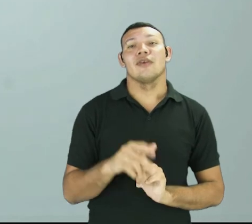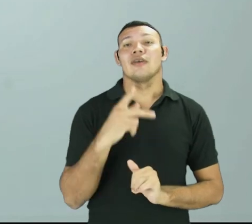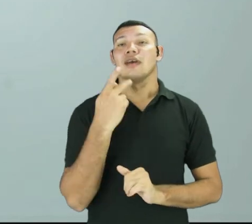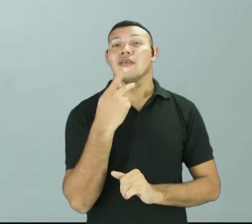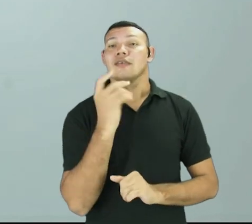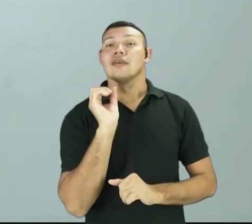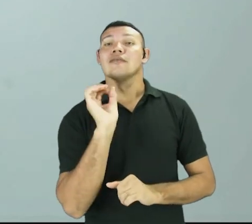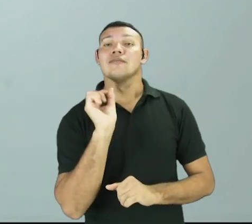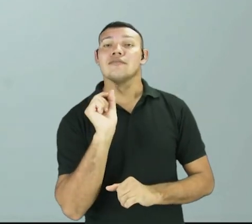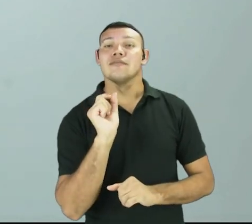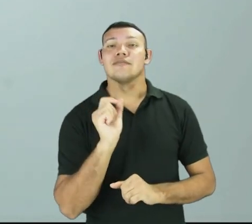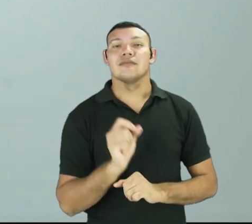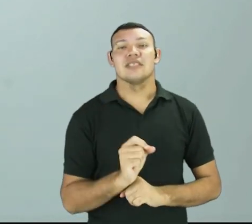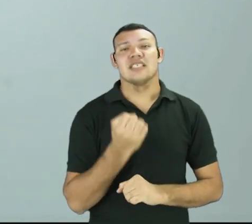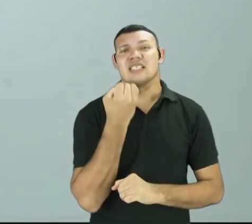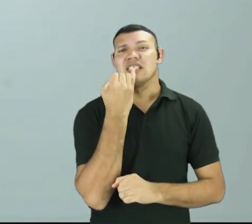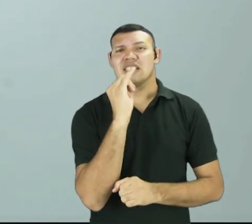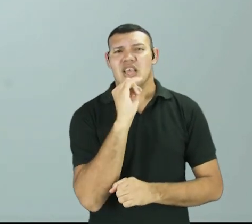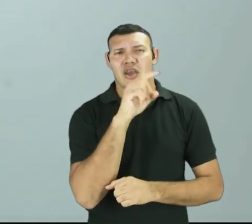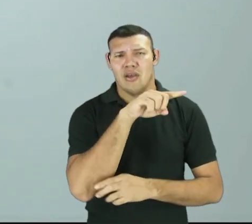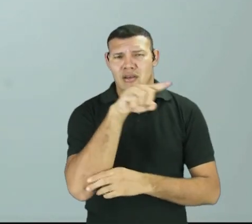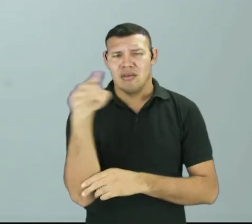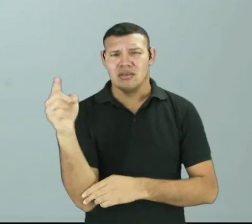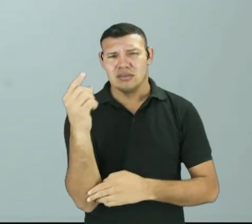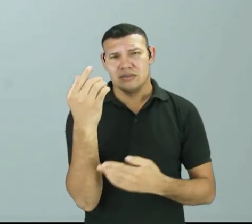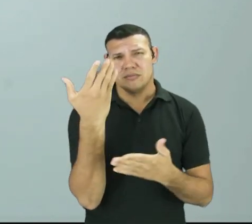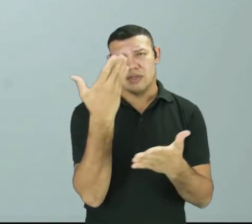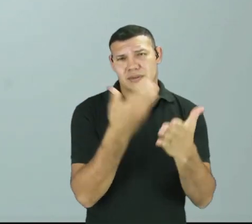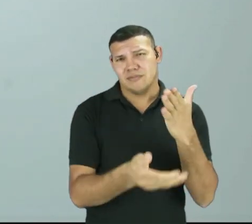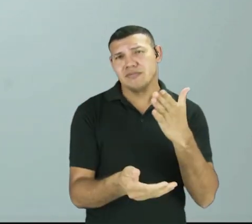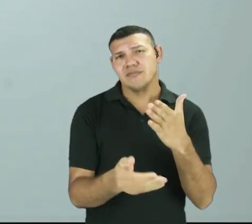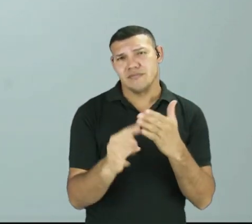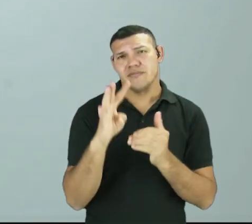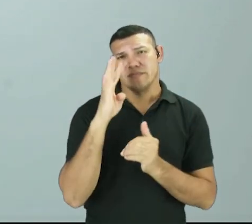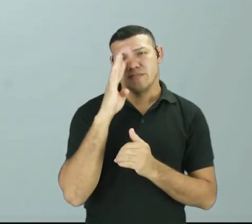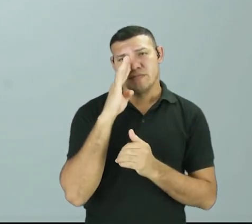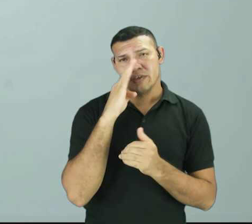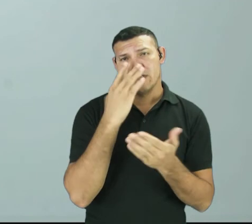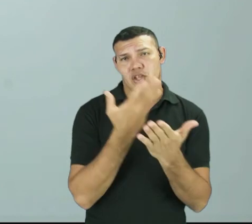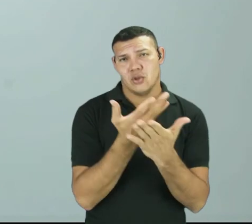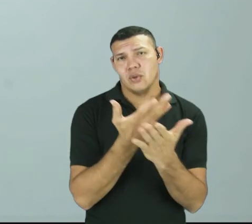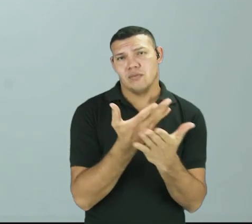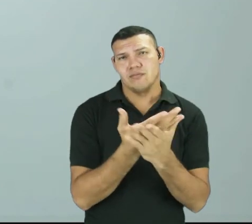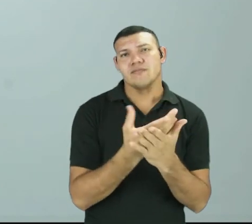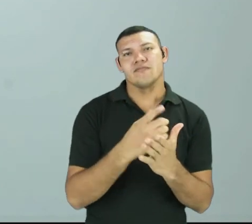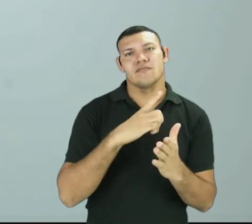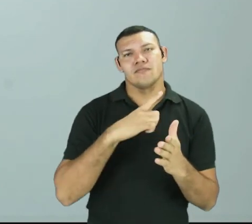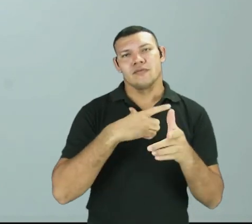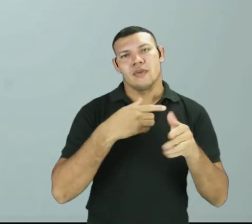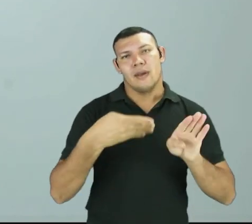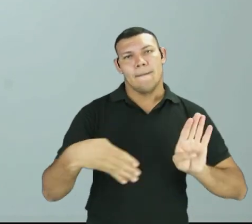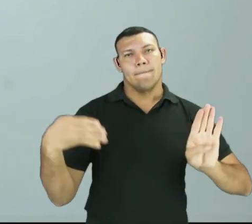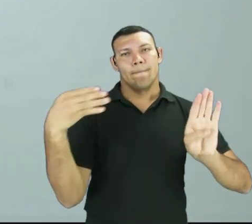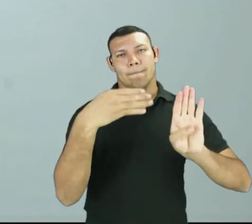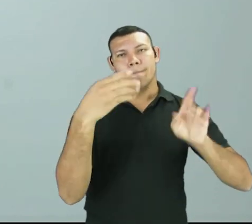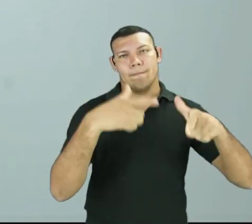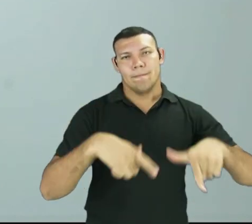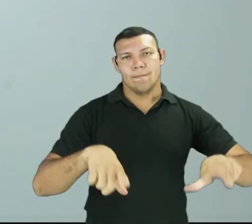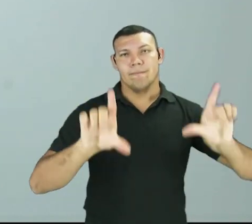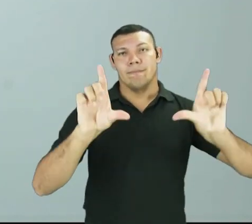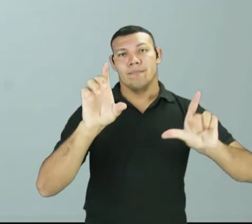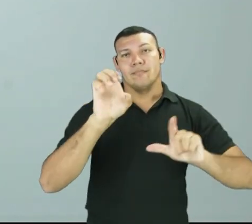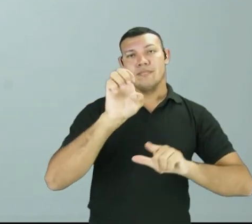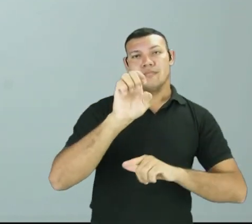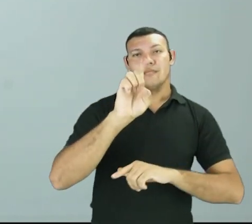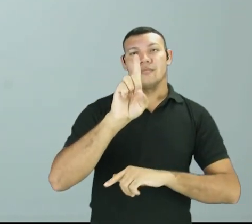Certo? E aí, pessoal? Tranquilo? Bueno, para finalizar, olha o conector aí, ó. Para